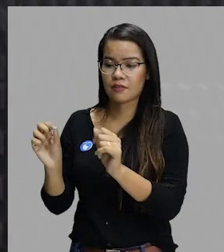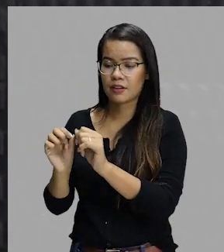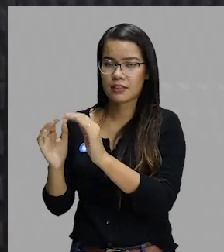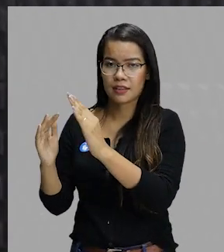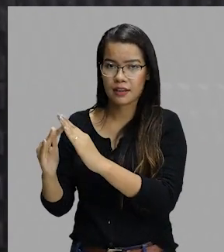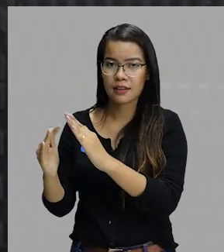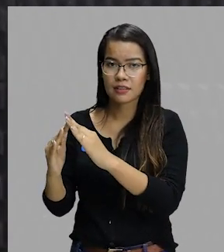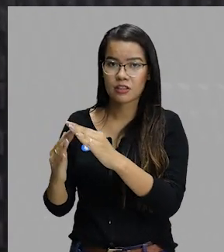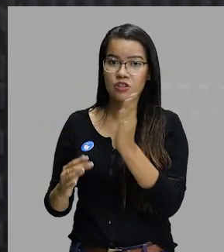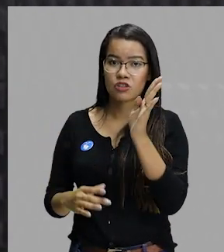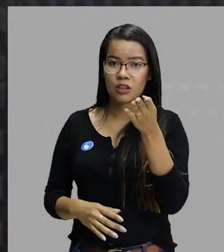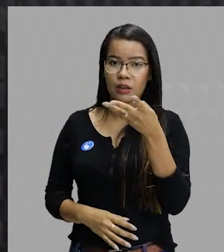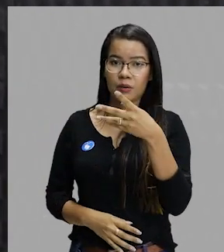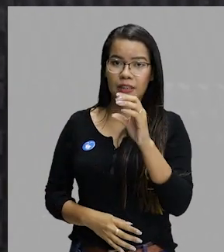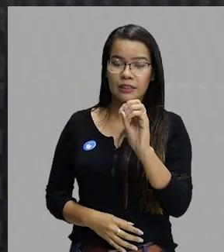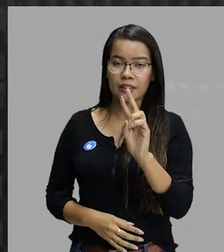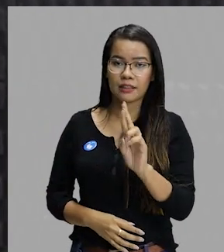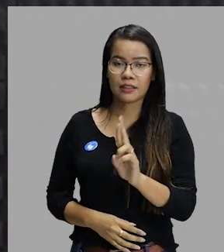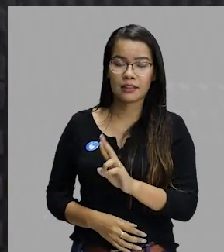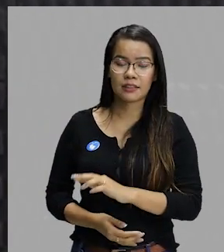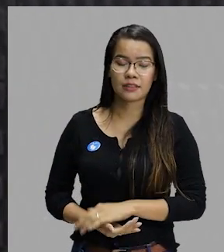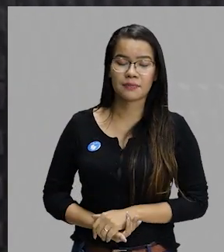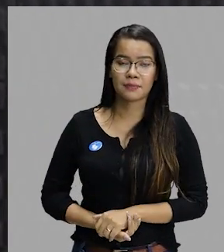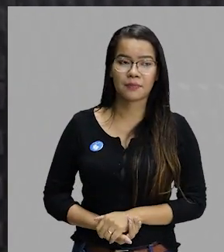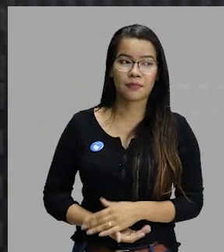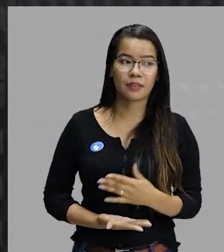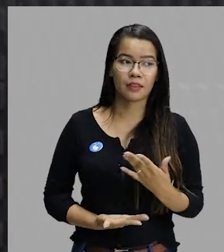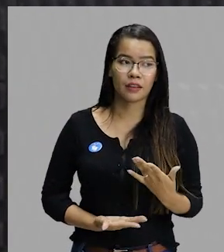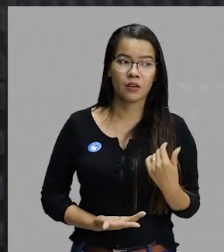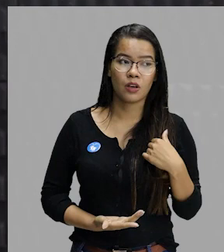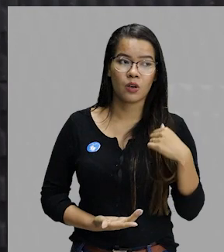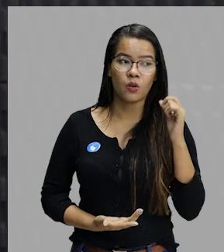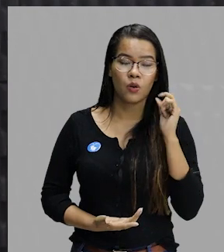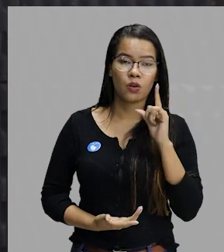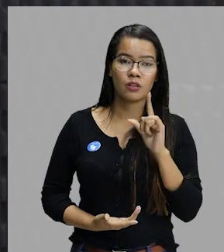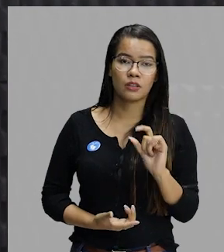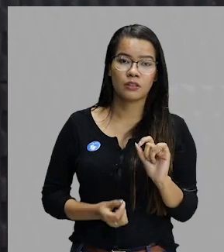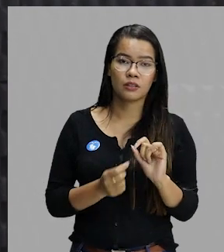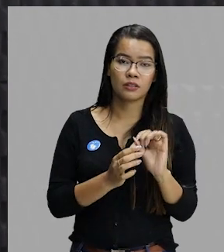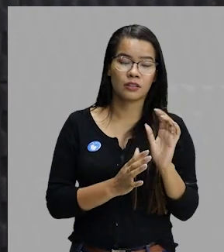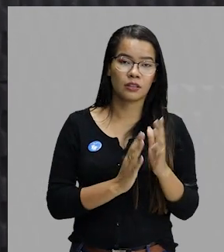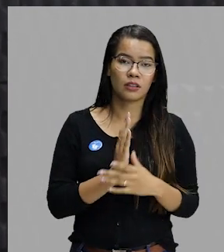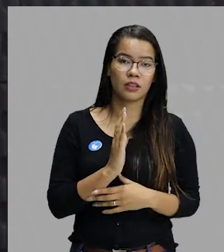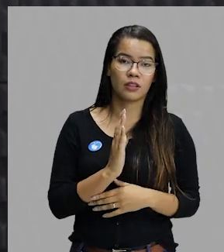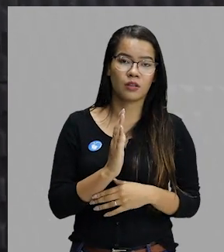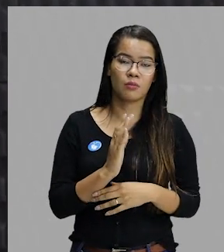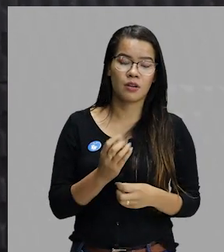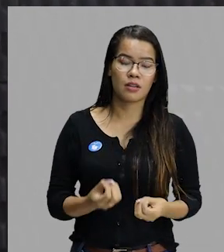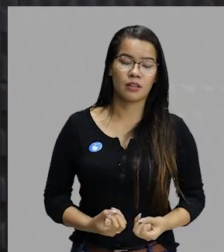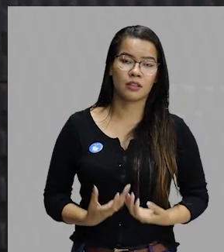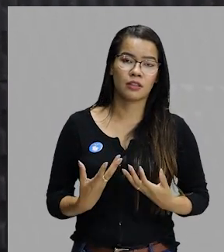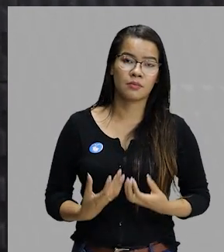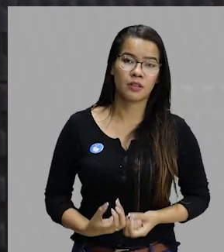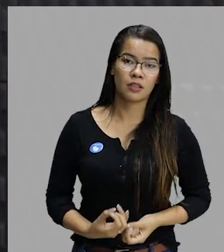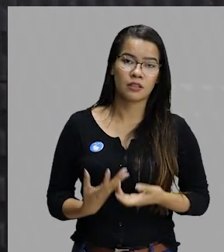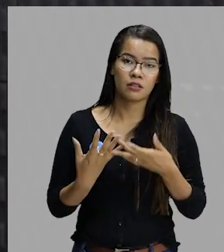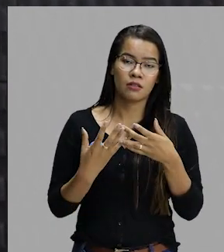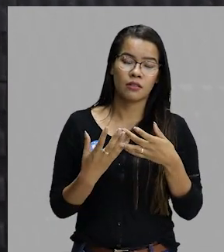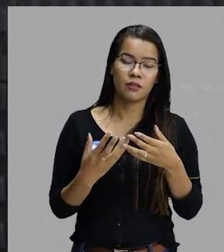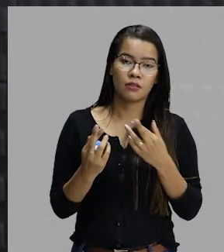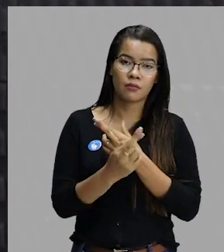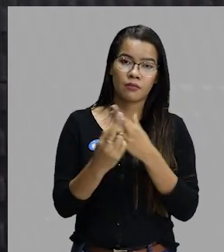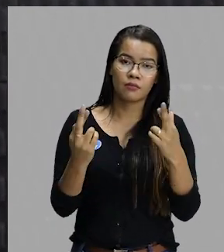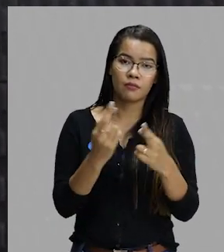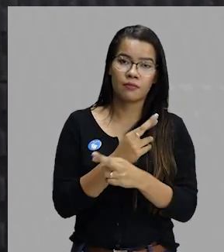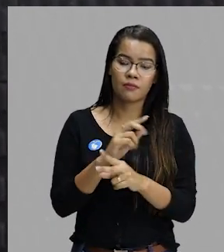10x mais 40. Então, perceba que eu consegui montar uma expressão que